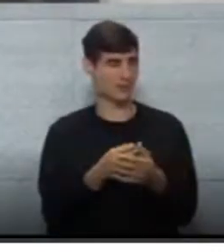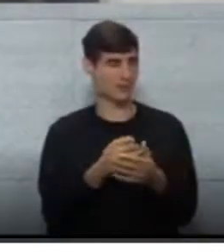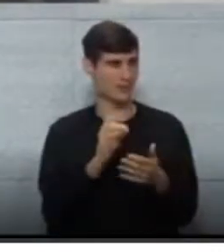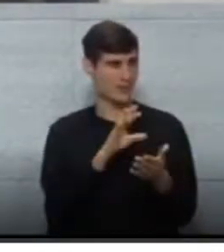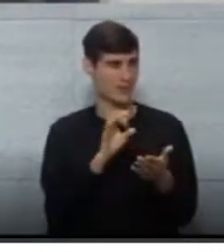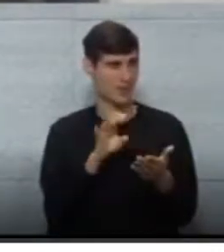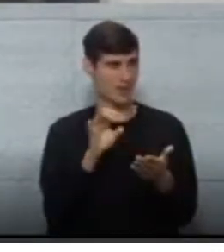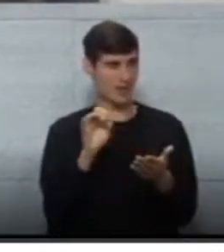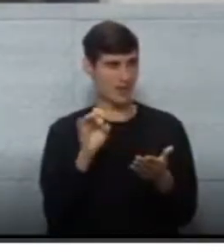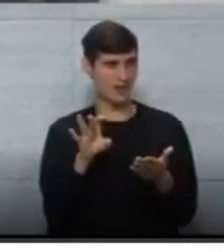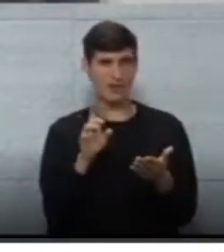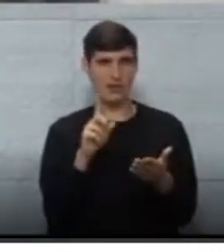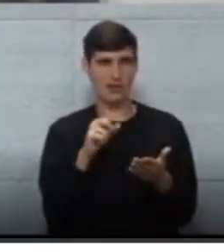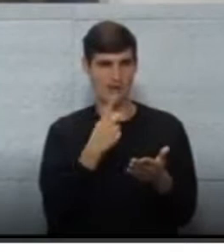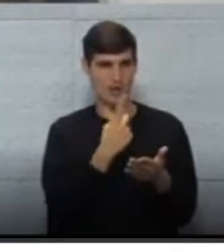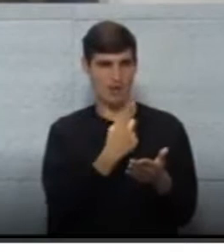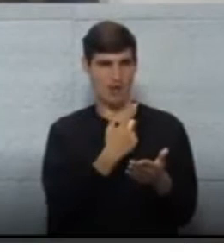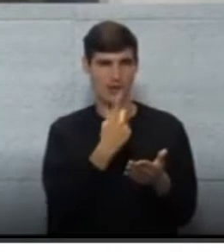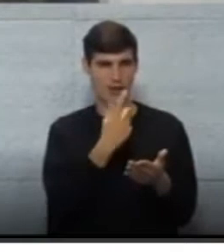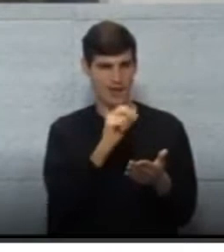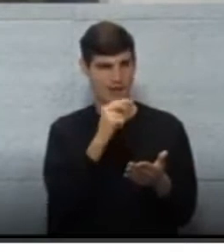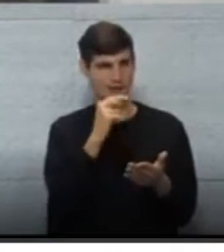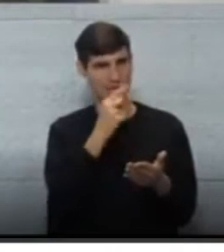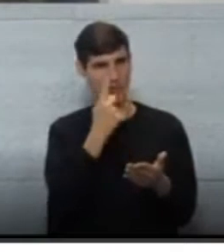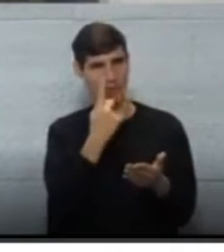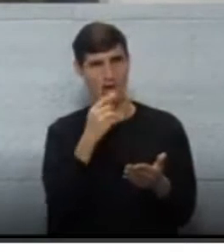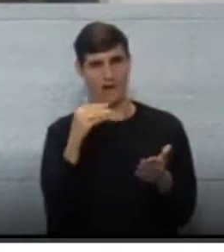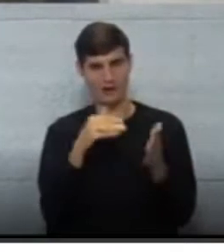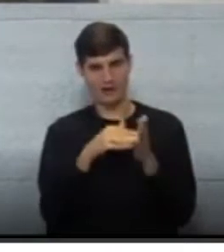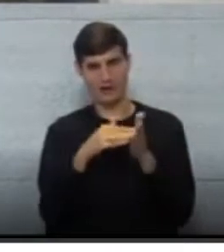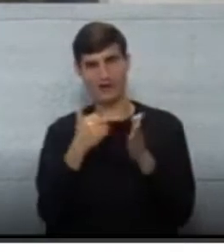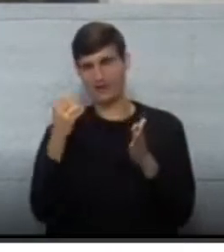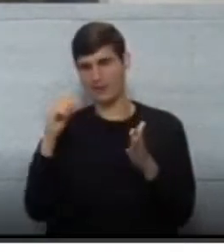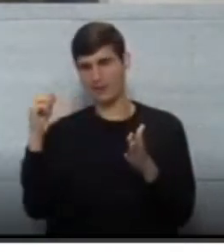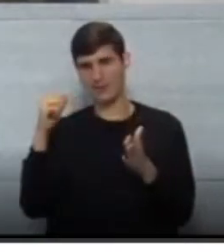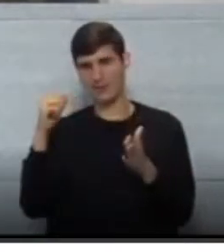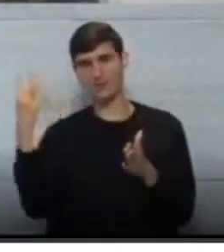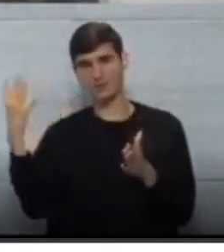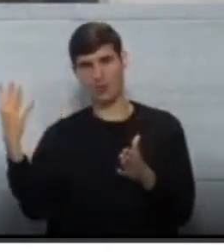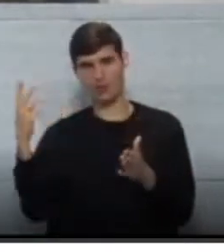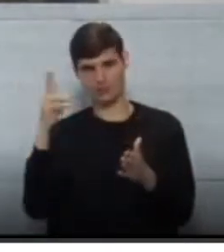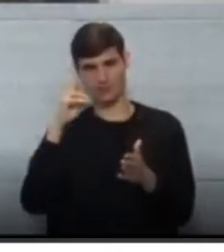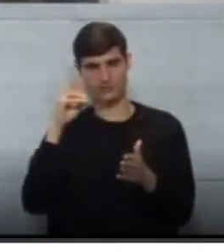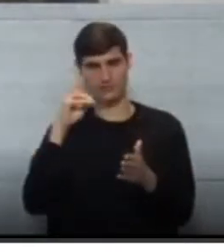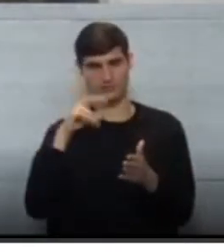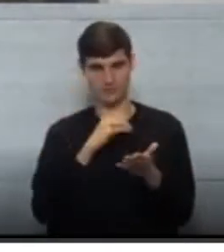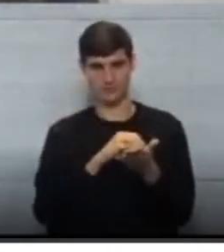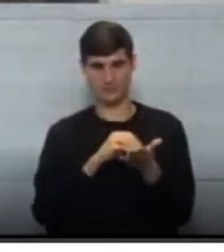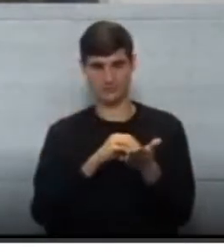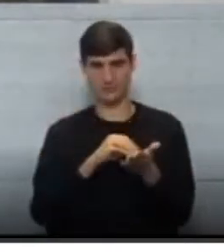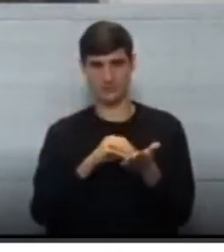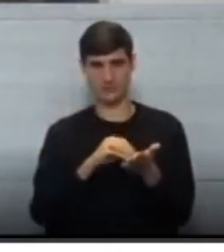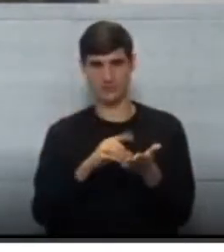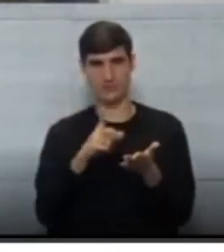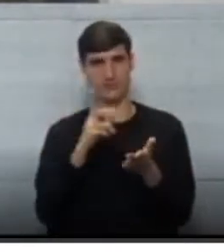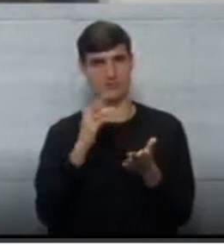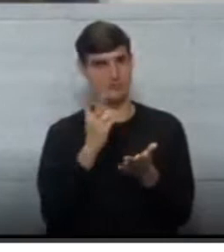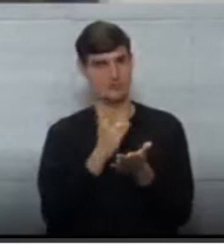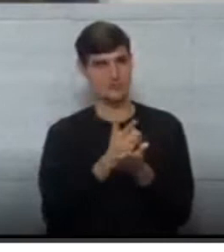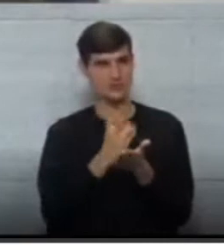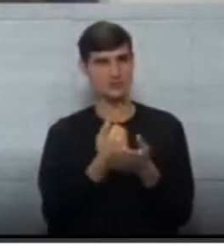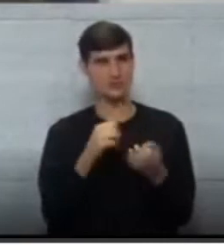de cada uma das diluições que nós vamos fazer. Então, 10 a menos 1 até 10 a menos 4. É sempre importante fazer a anotação. Lembre-se,